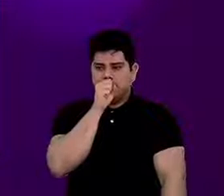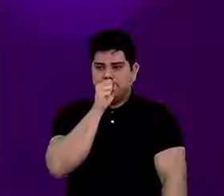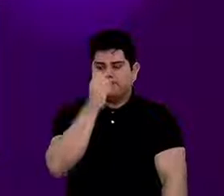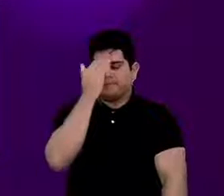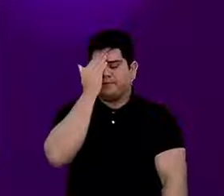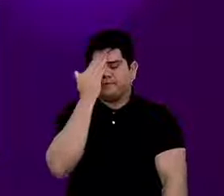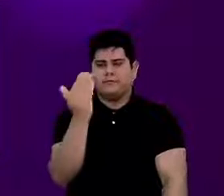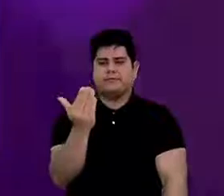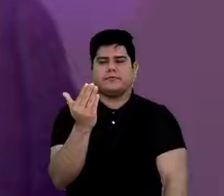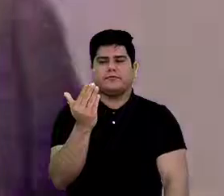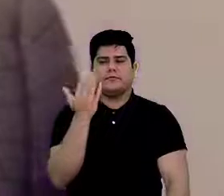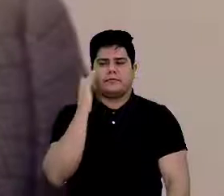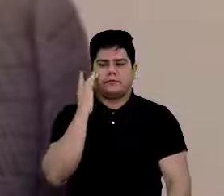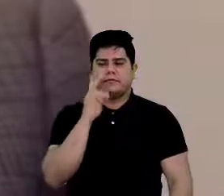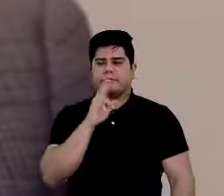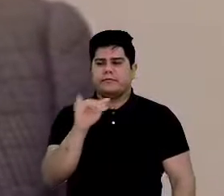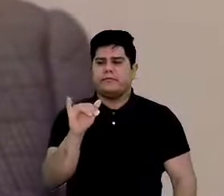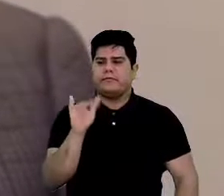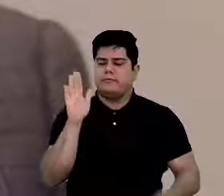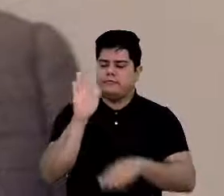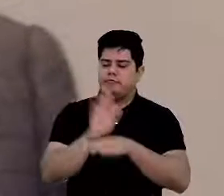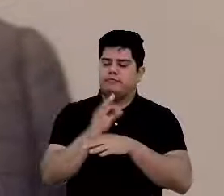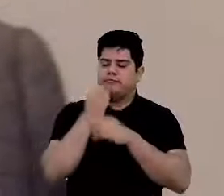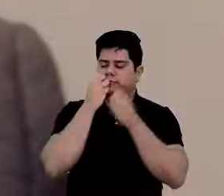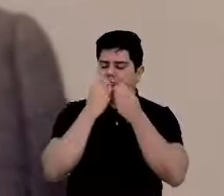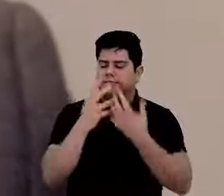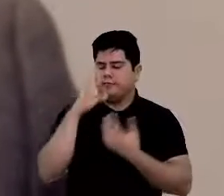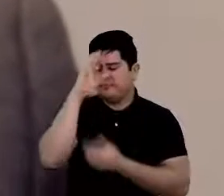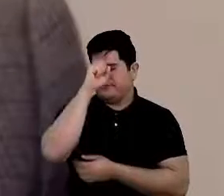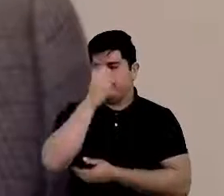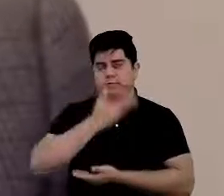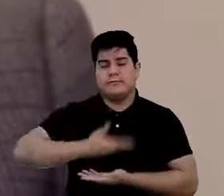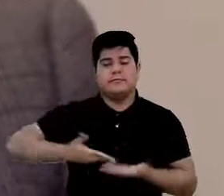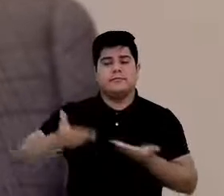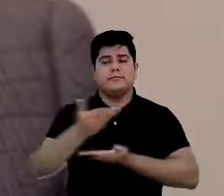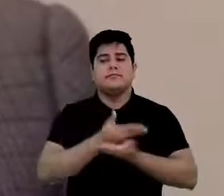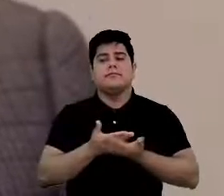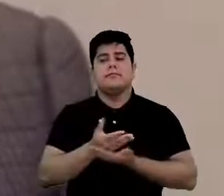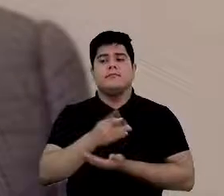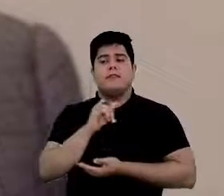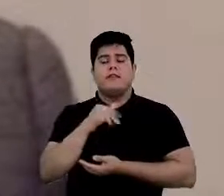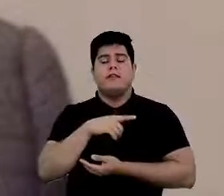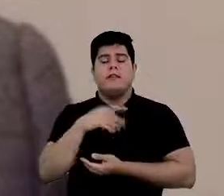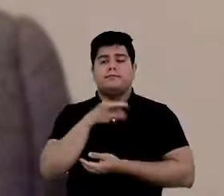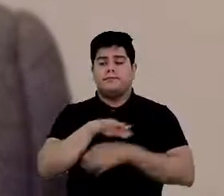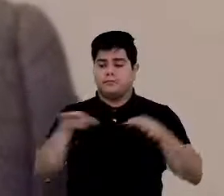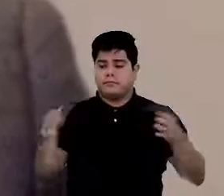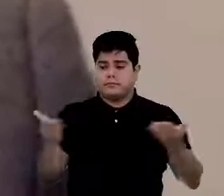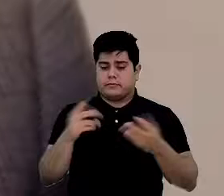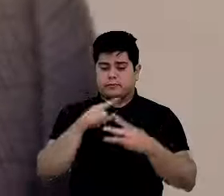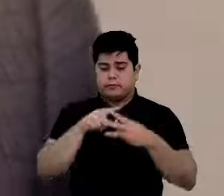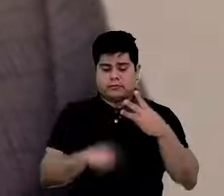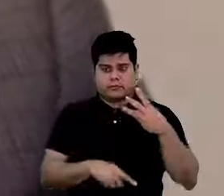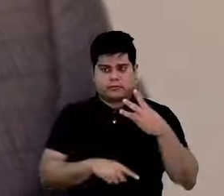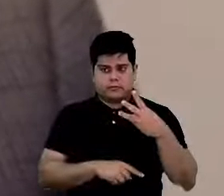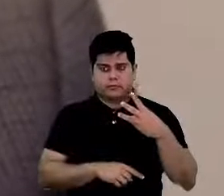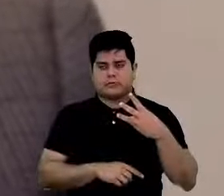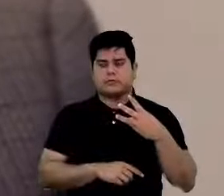obrigado. Eu acho que essa vai ser um final de tarde muito proveitoso para todos nós. Nós vamos ter uma mesa aqui com três